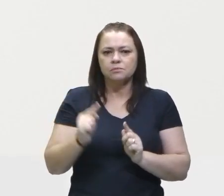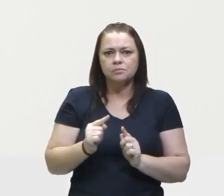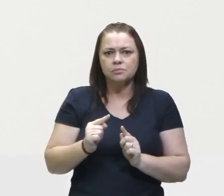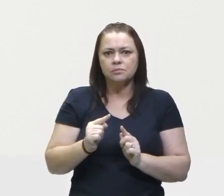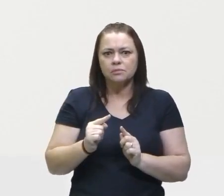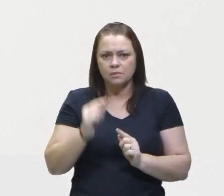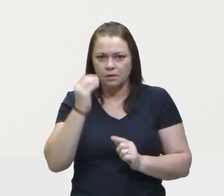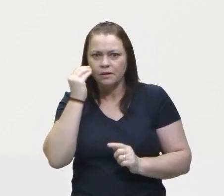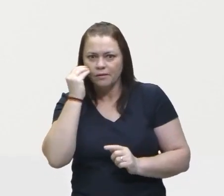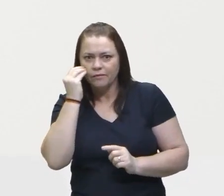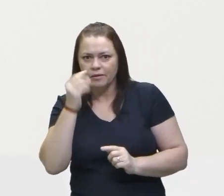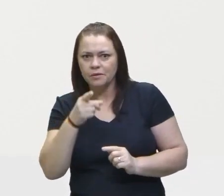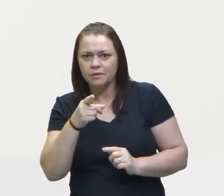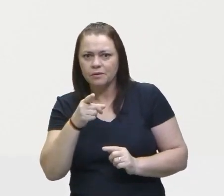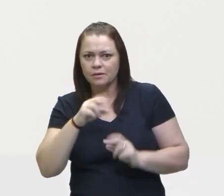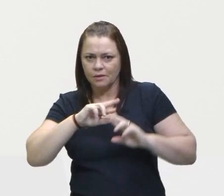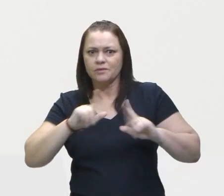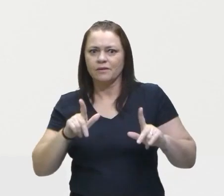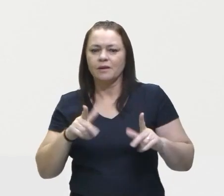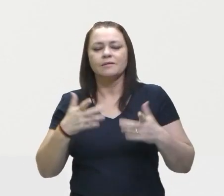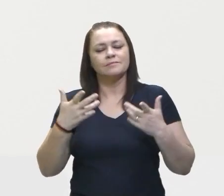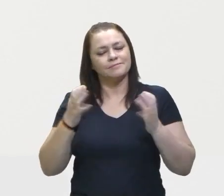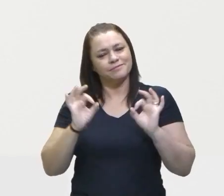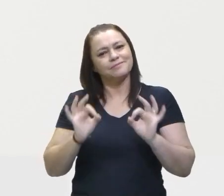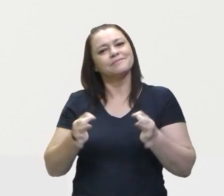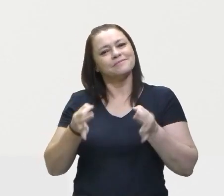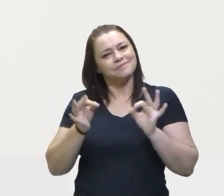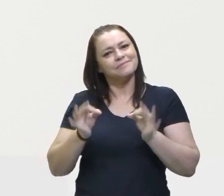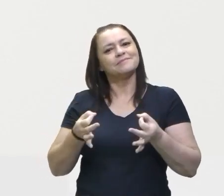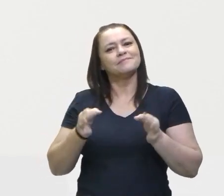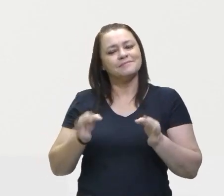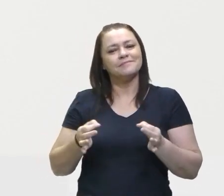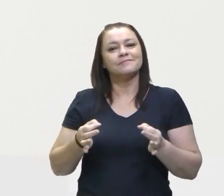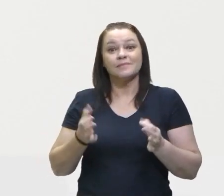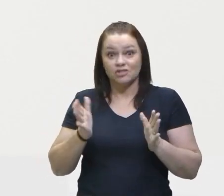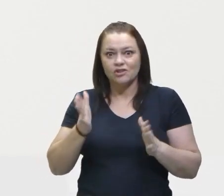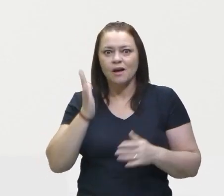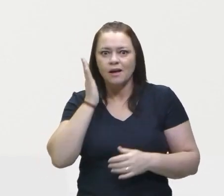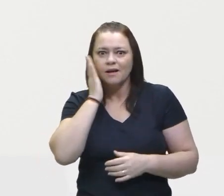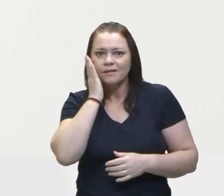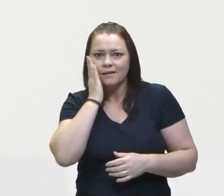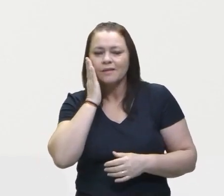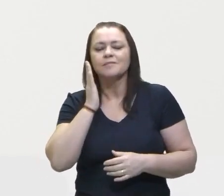e o outro é pequeno? Muito bem. Já entendeu? Já